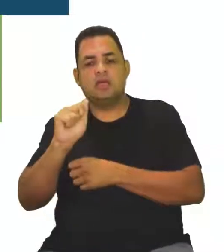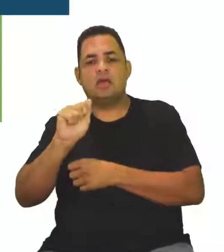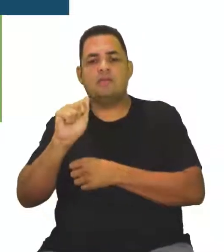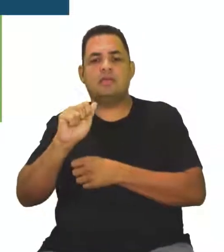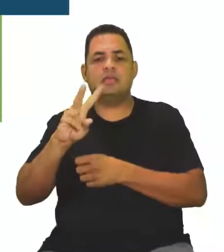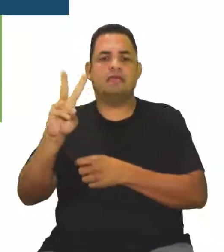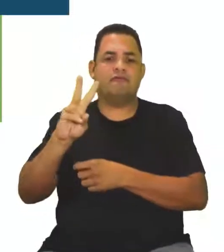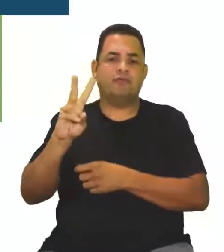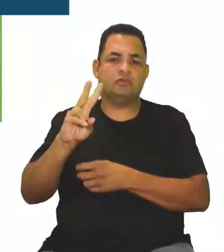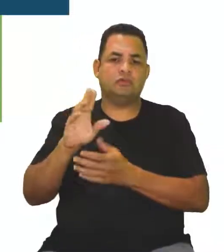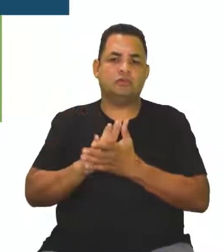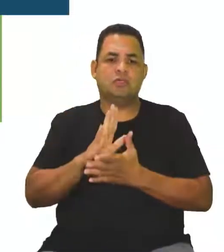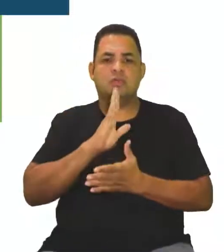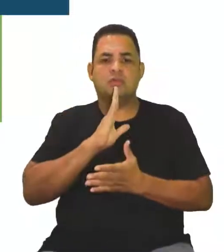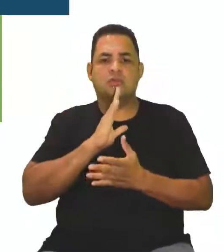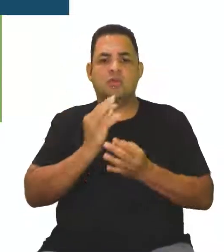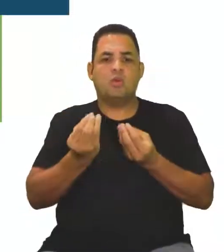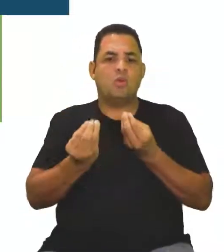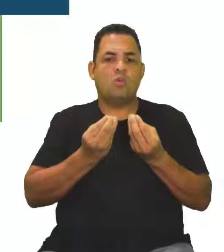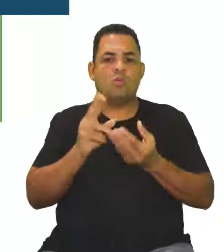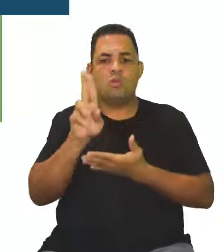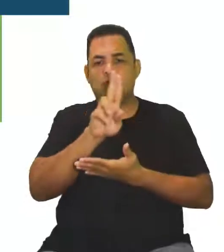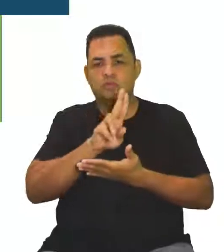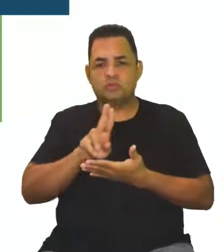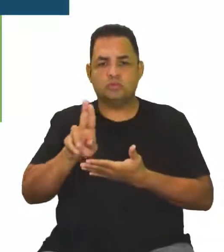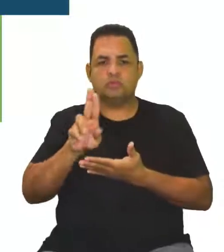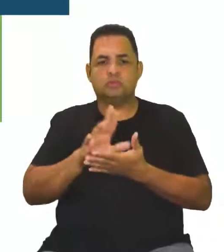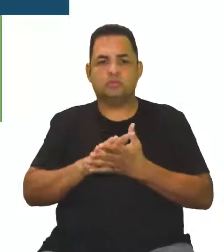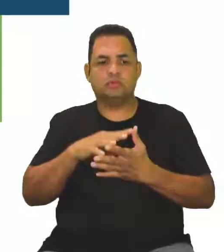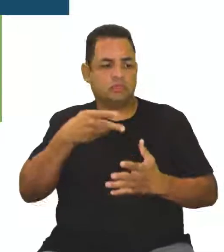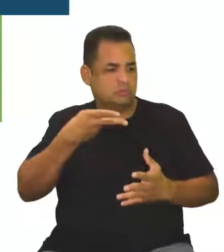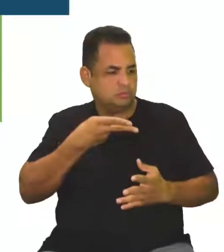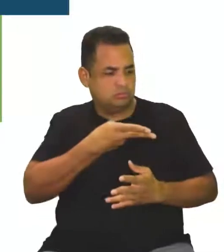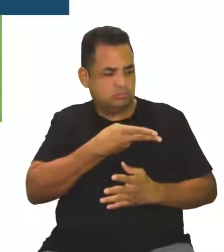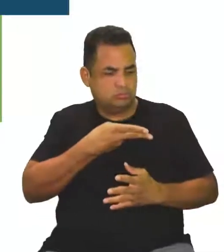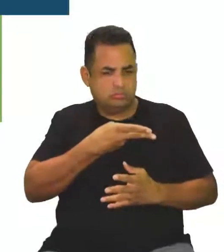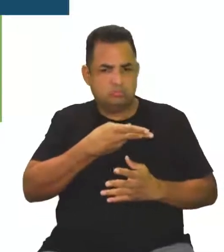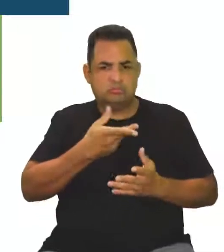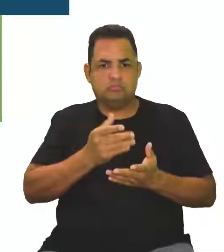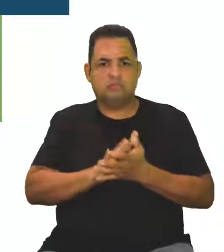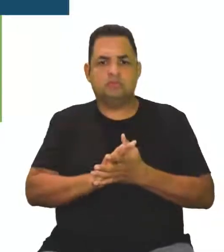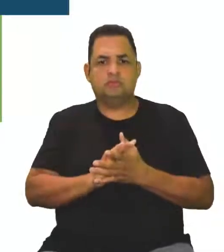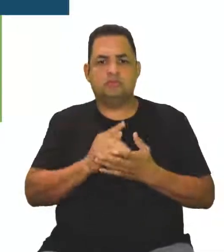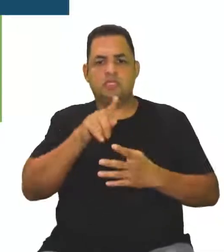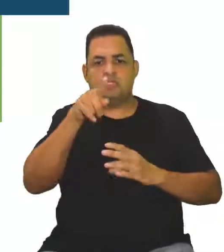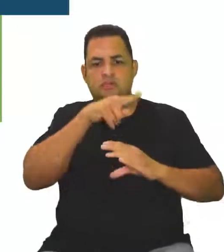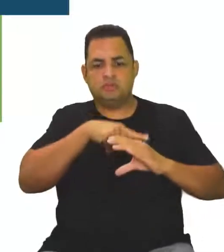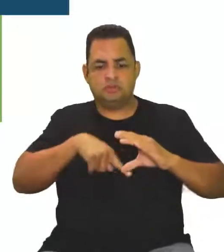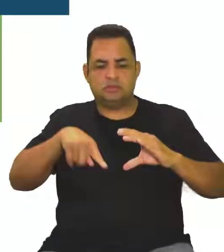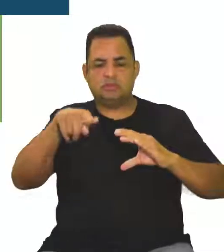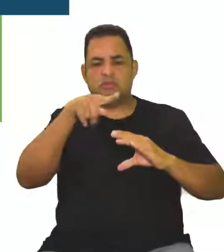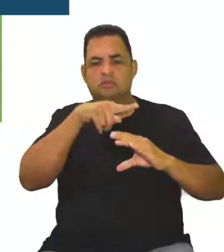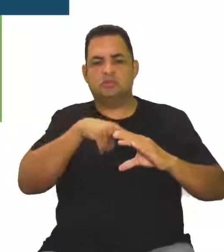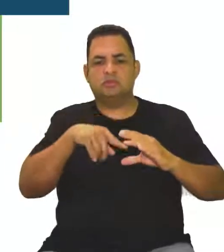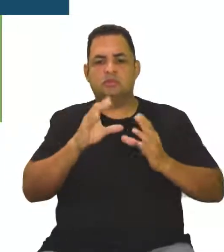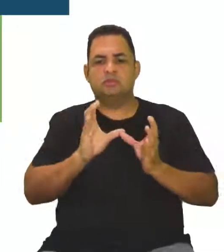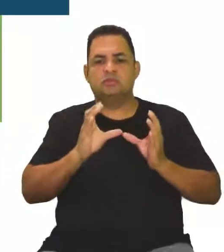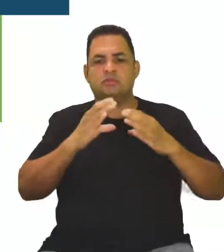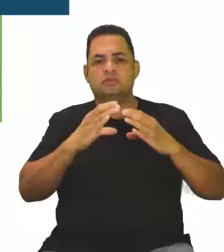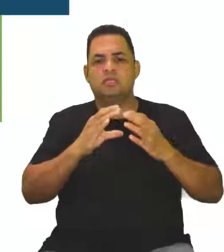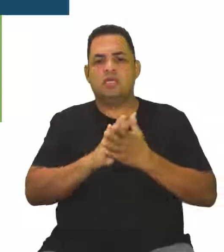voltímetros, reconhecendo seu modo de utilização na tomada de medidas em circuitos elétricos, tá